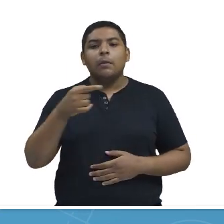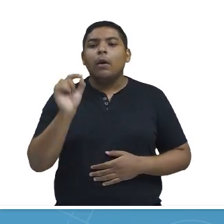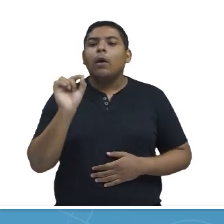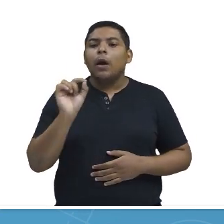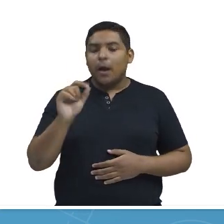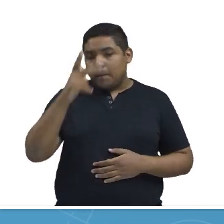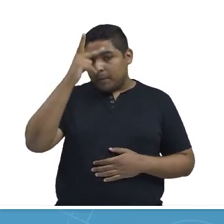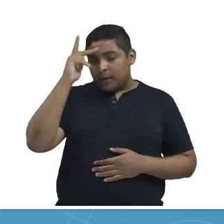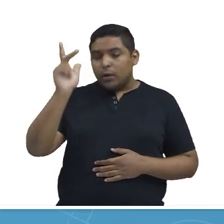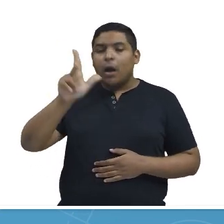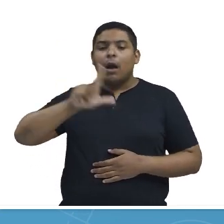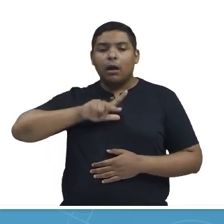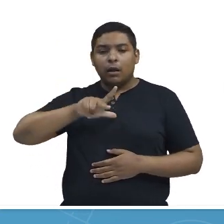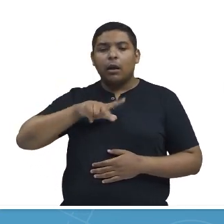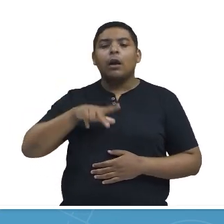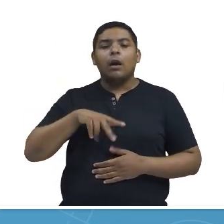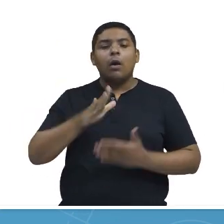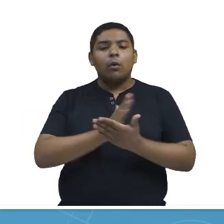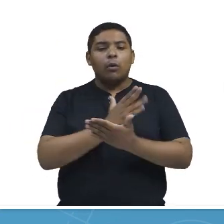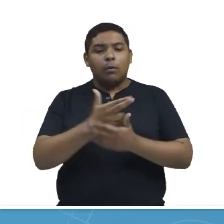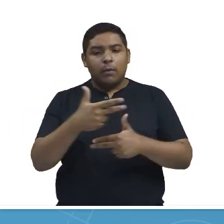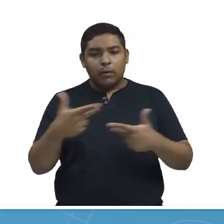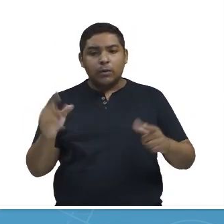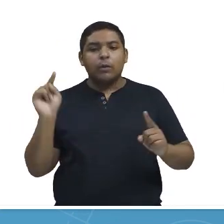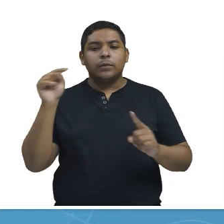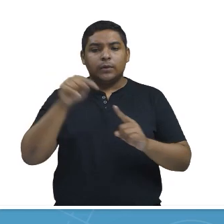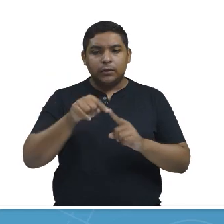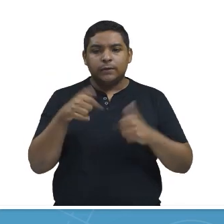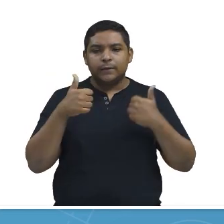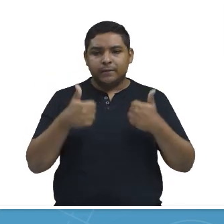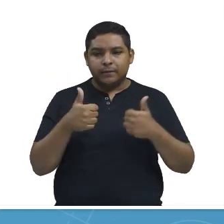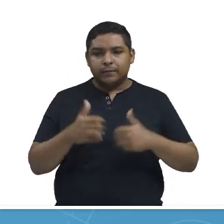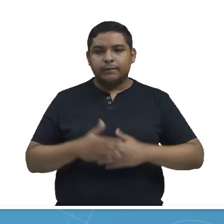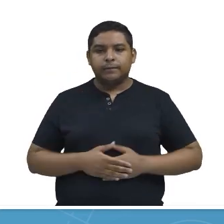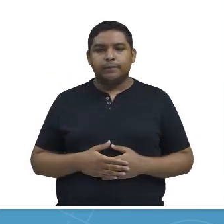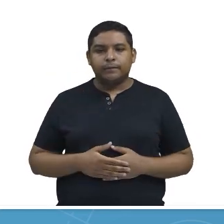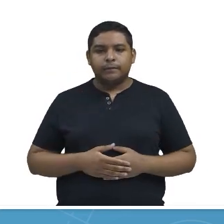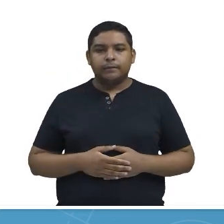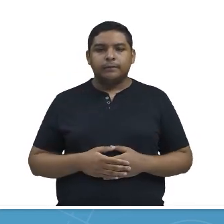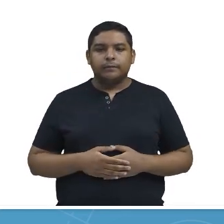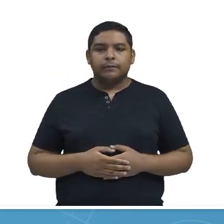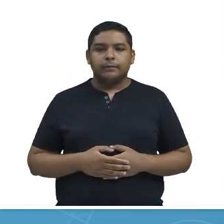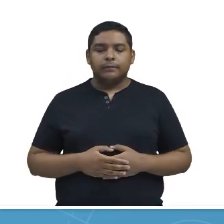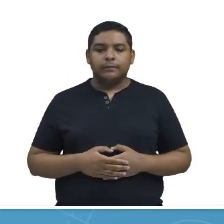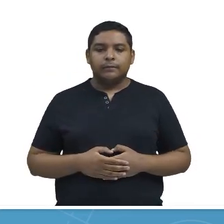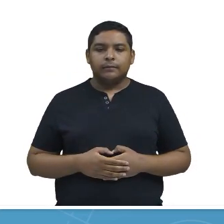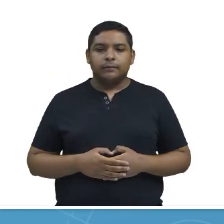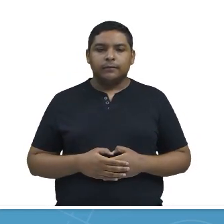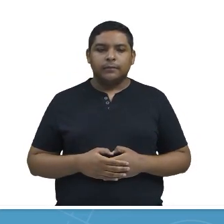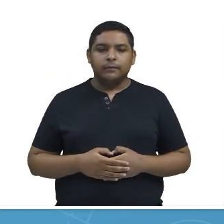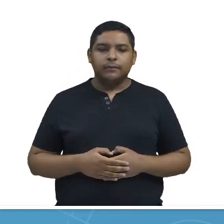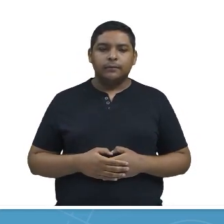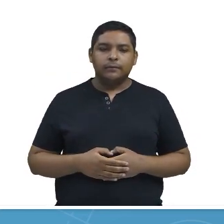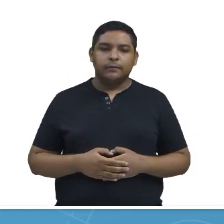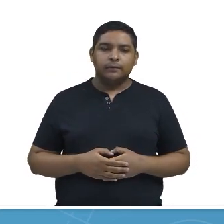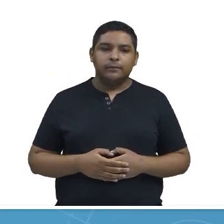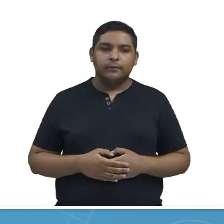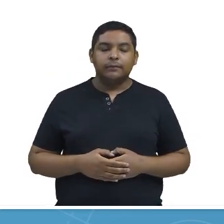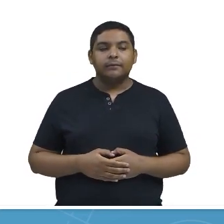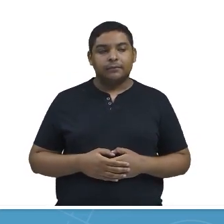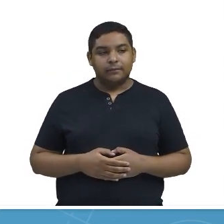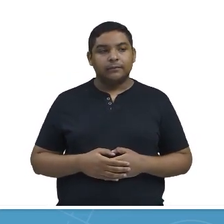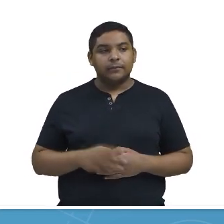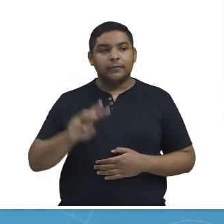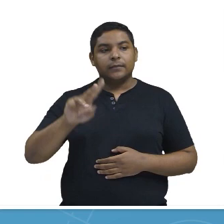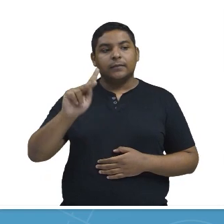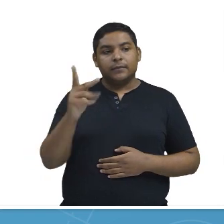possui algo. Quem era? O Al Gore. E possui o quê? Um propósito. Tudo bem? Vamos ver mais um pouquinho aqui do whose junto comigo. Então,